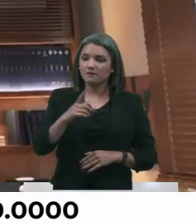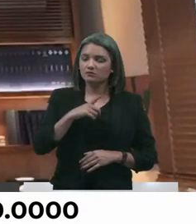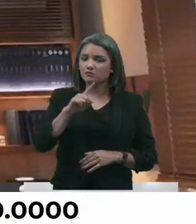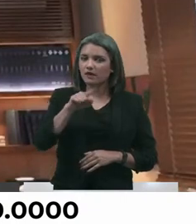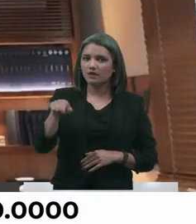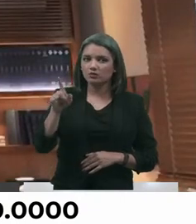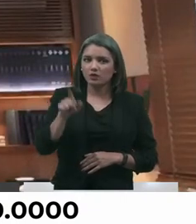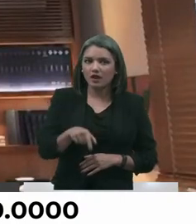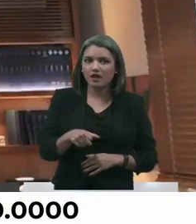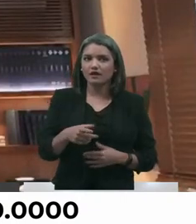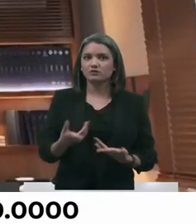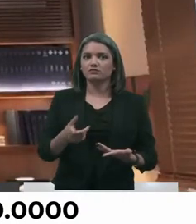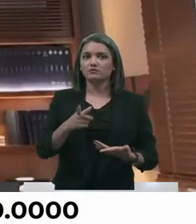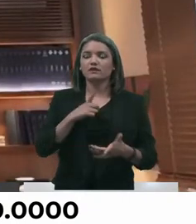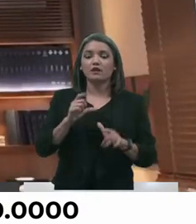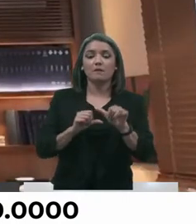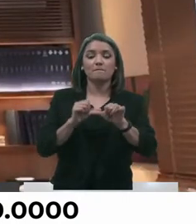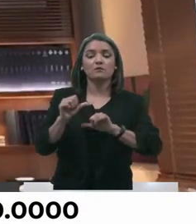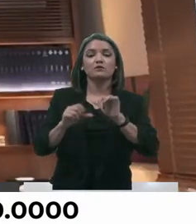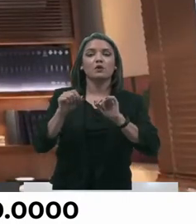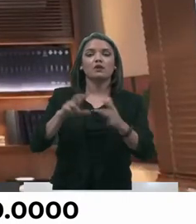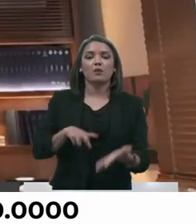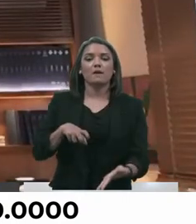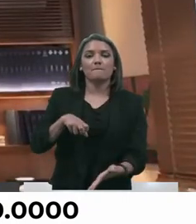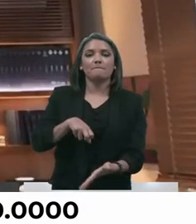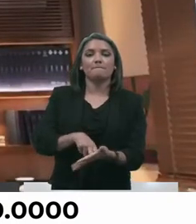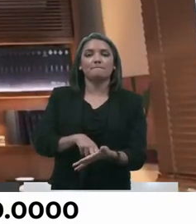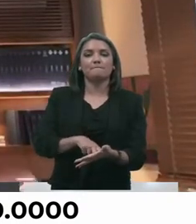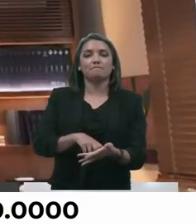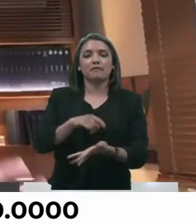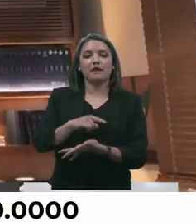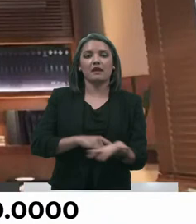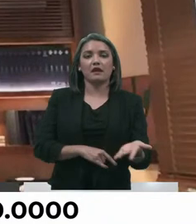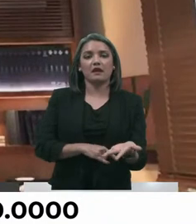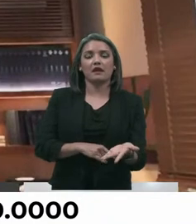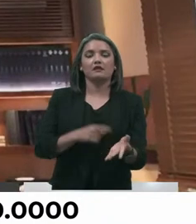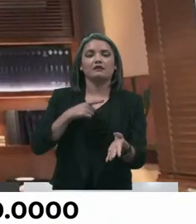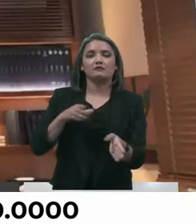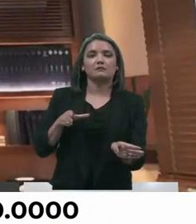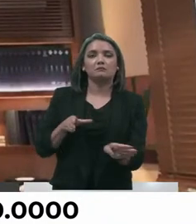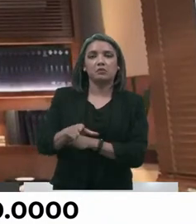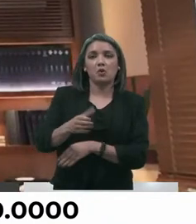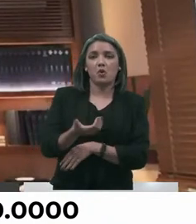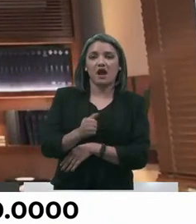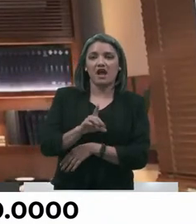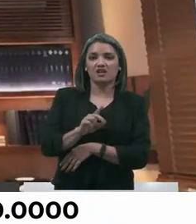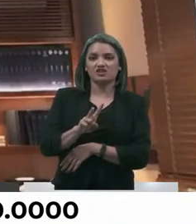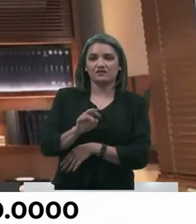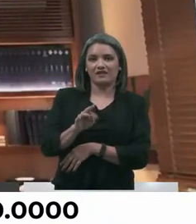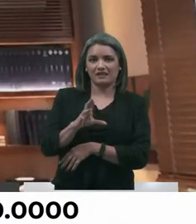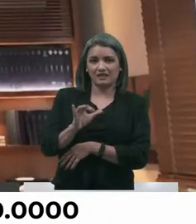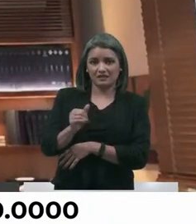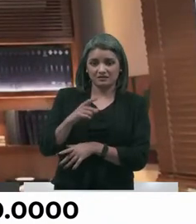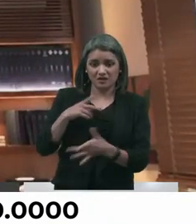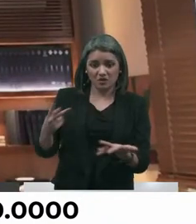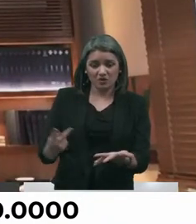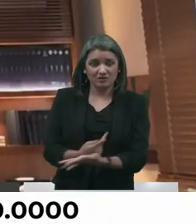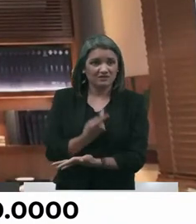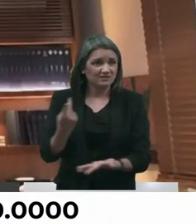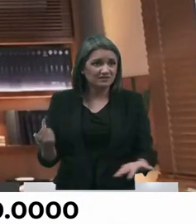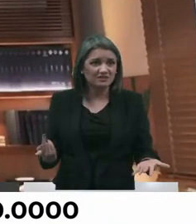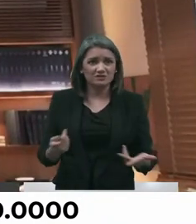que seja reformada a pena de advertência sofrida por esse magistrado numa situação